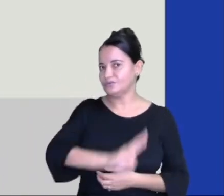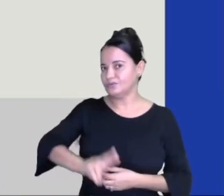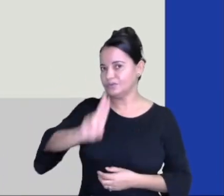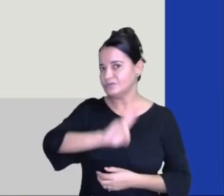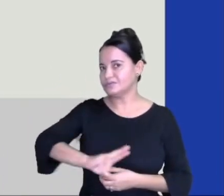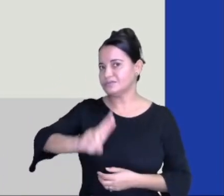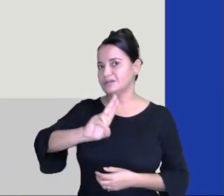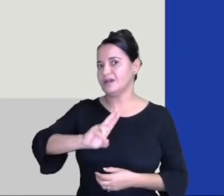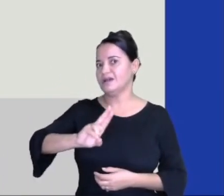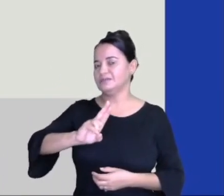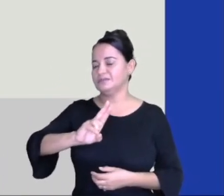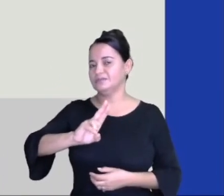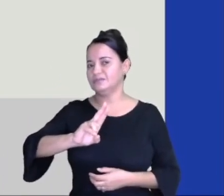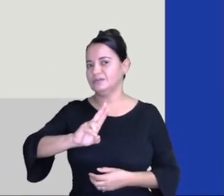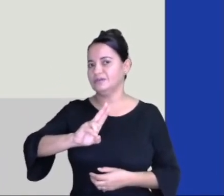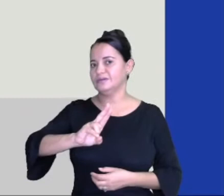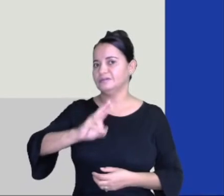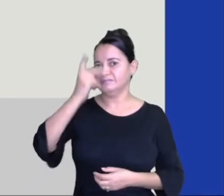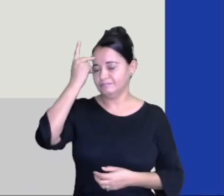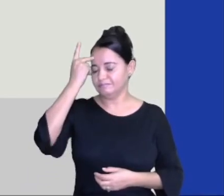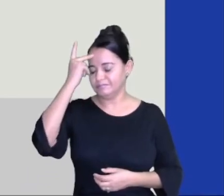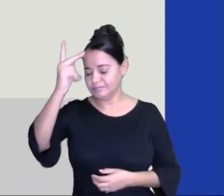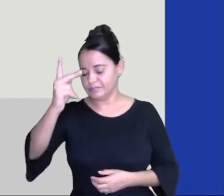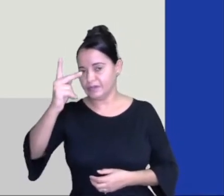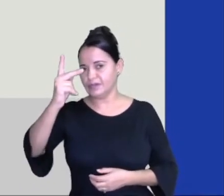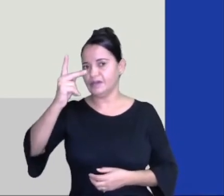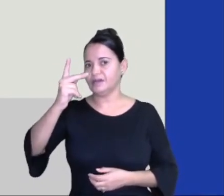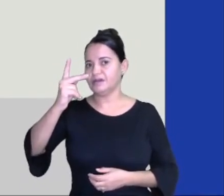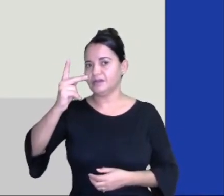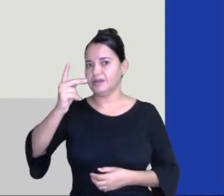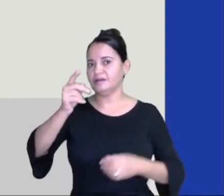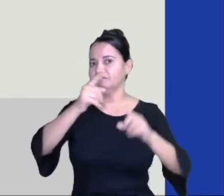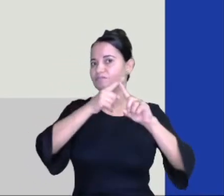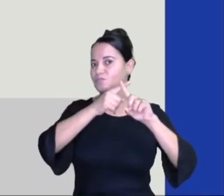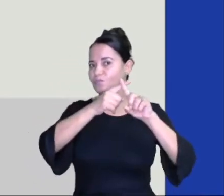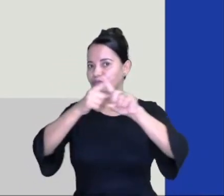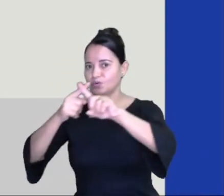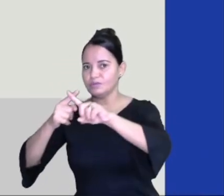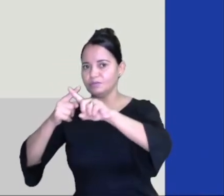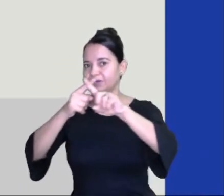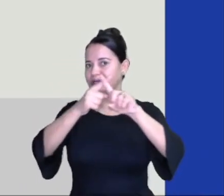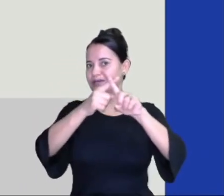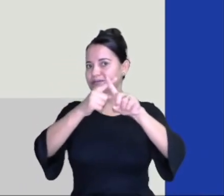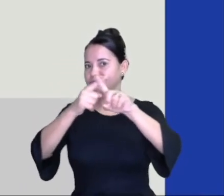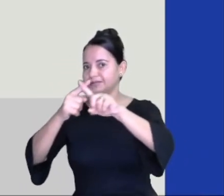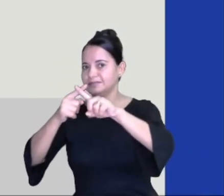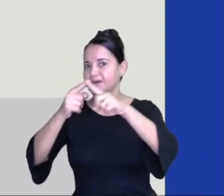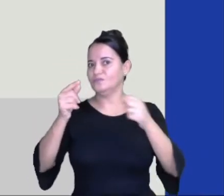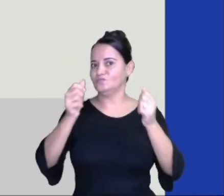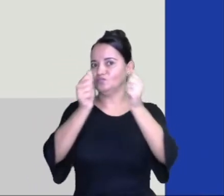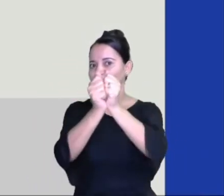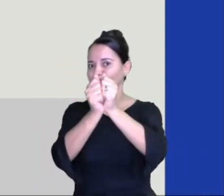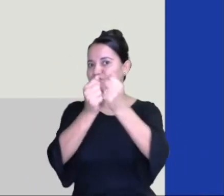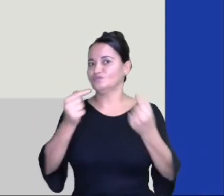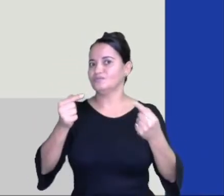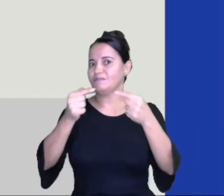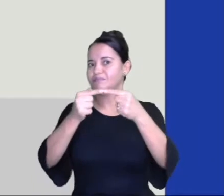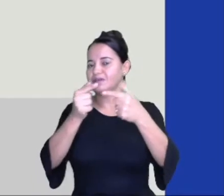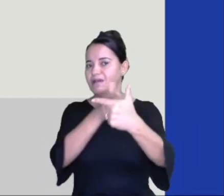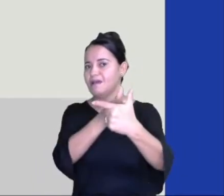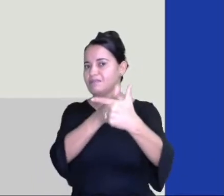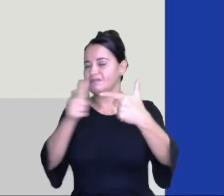para a gente trazer a multiplicação para junto da divisão. Por que isso?